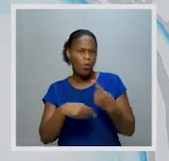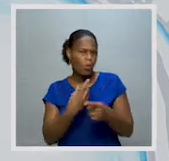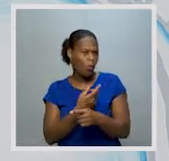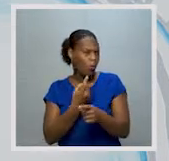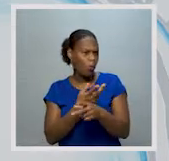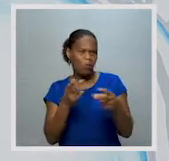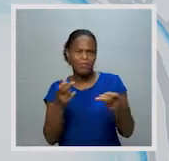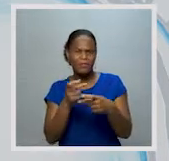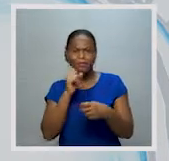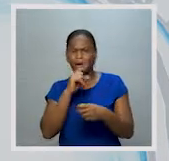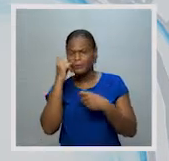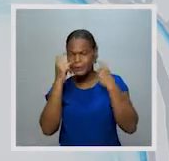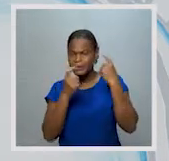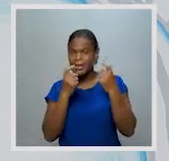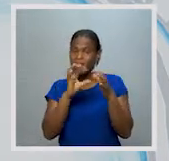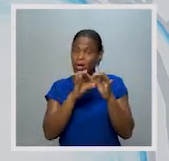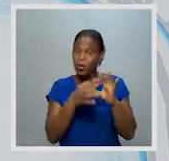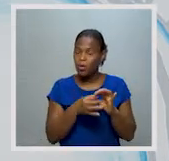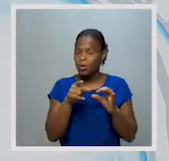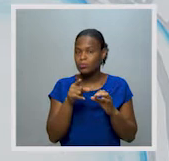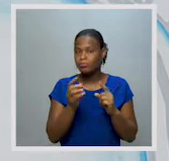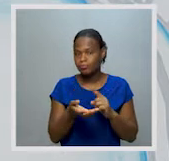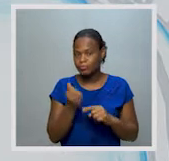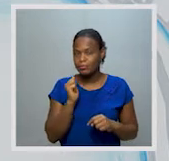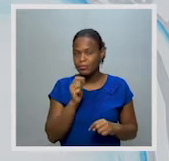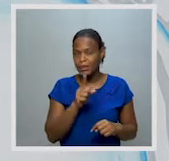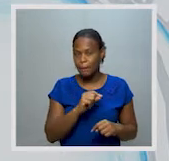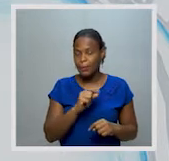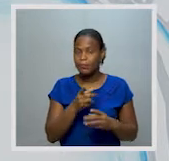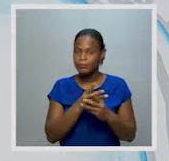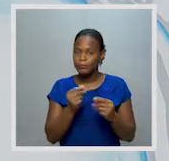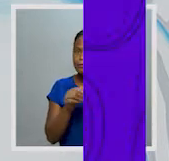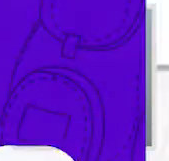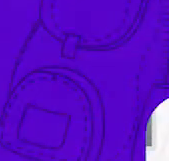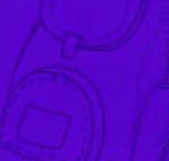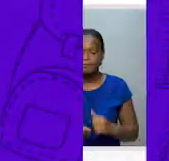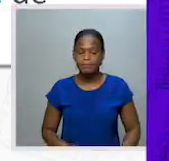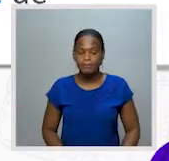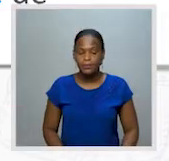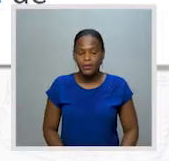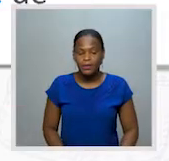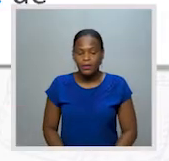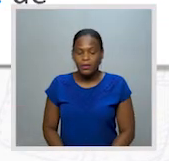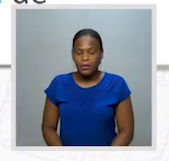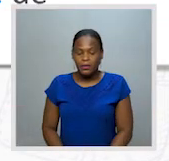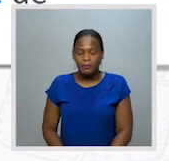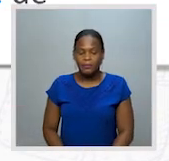podiam imaginar e, pela lógica, conseguirem também resolver. Nós temos